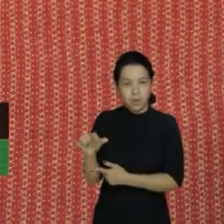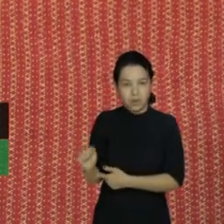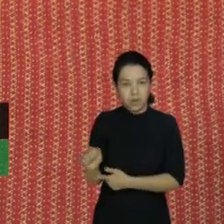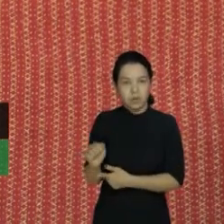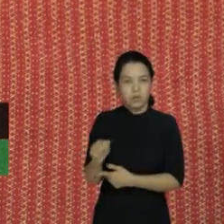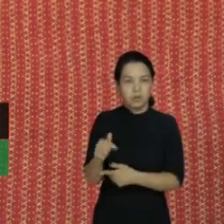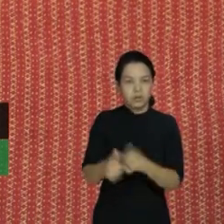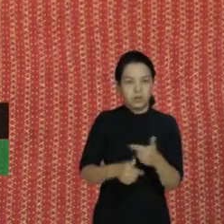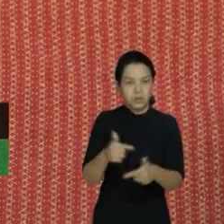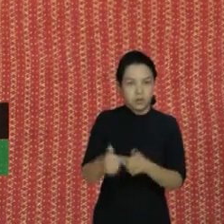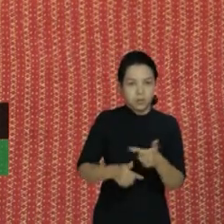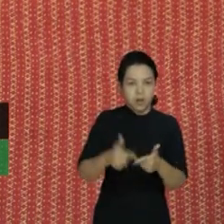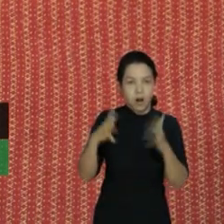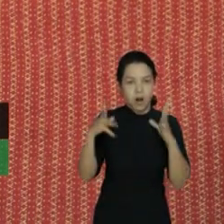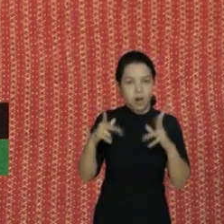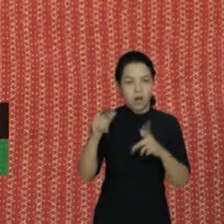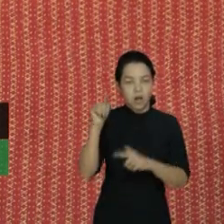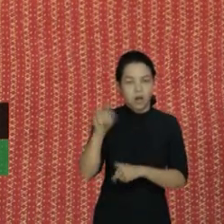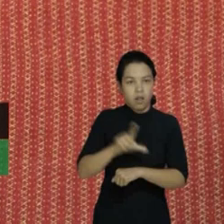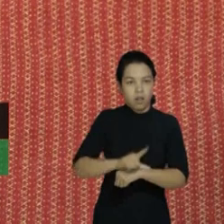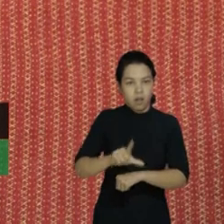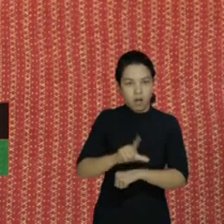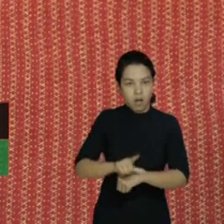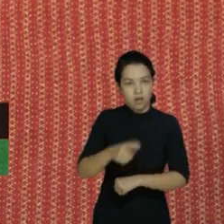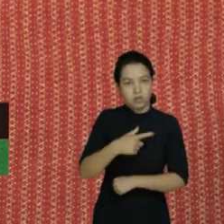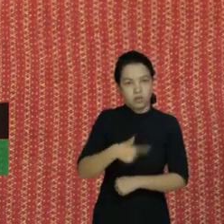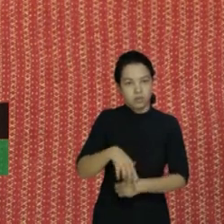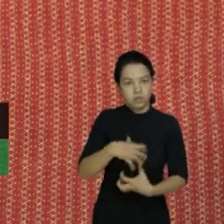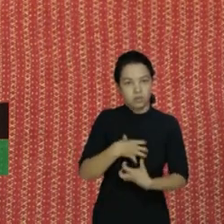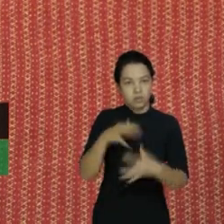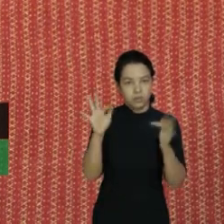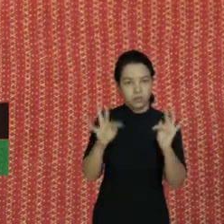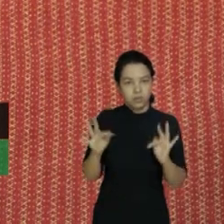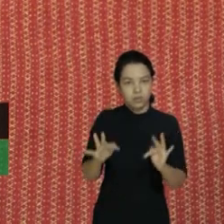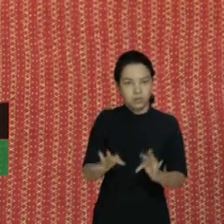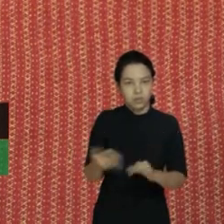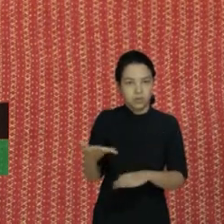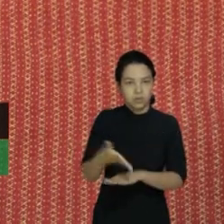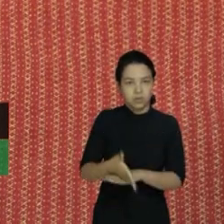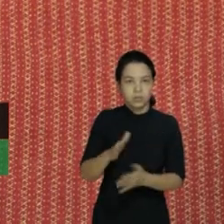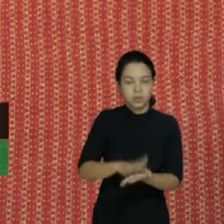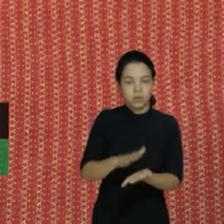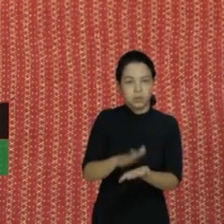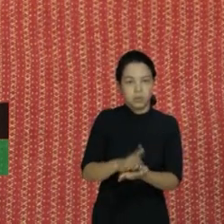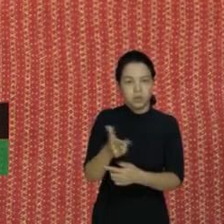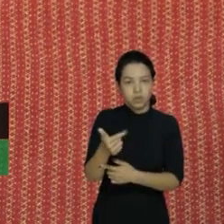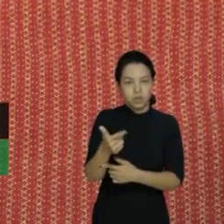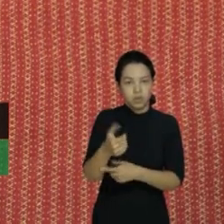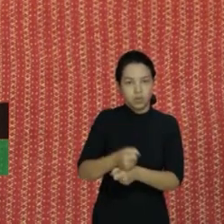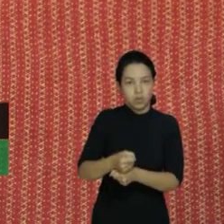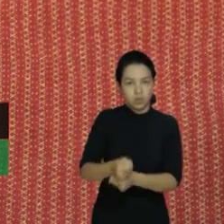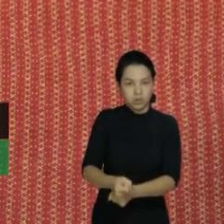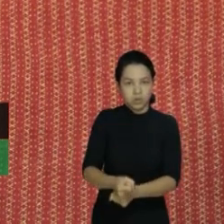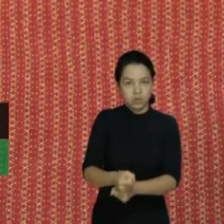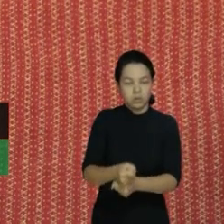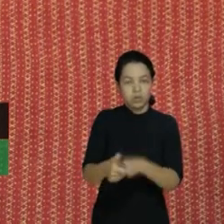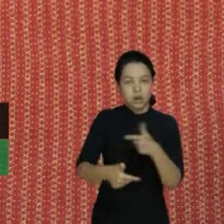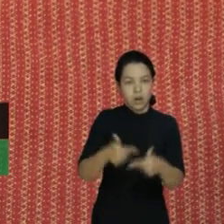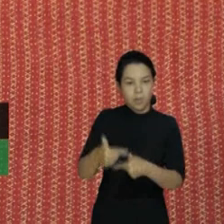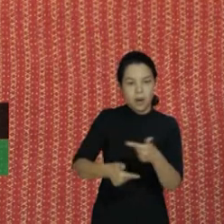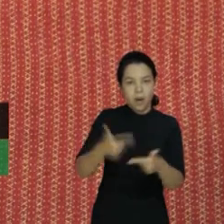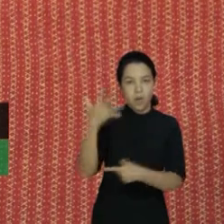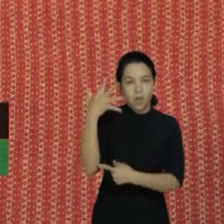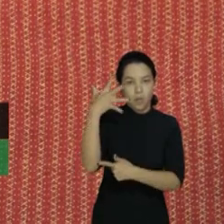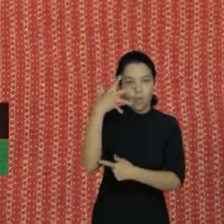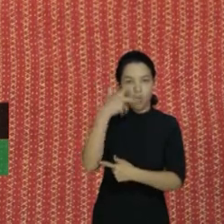uma leoa lá em Lages. E eu fico muito feliz de estar aqui. Parabéns. 12 anos. 12 anos é um trabalho bonito e